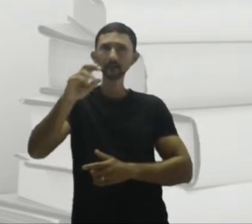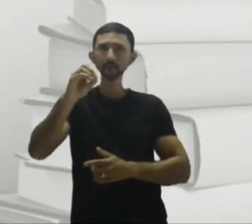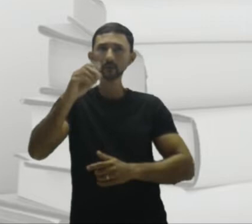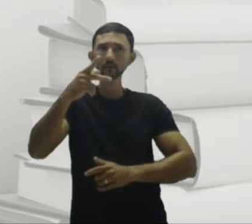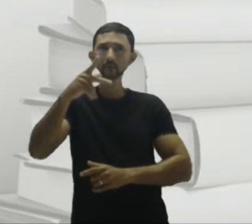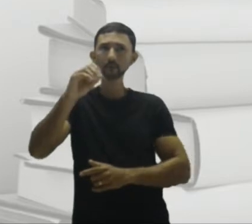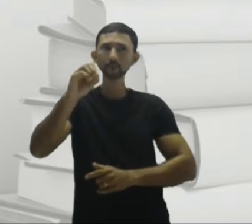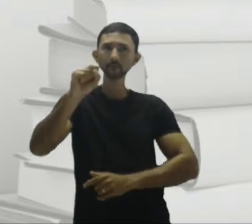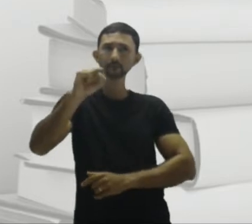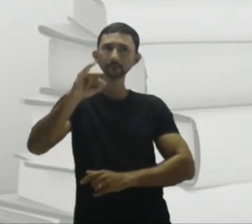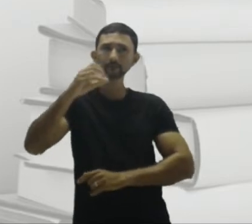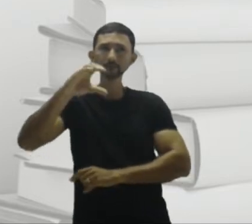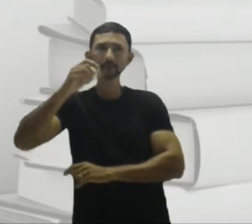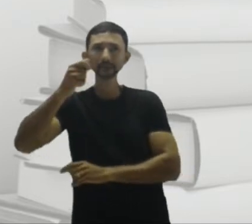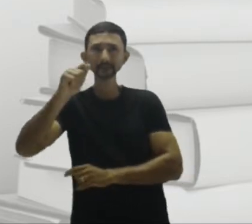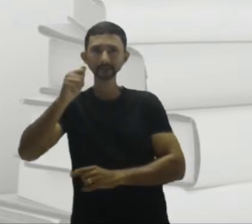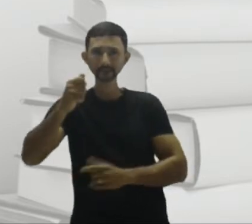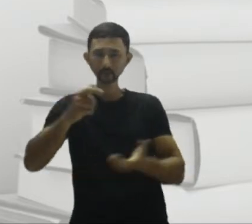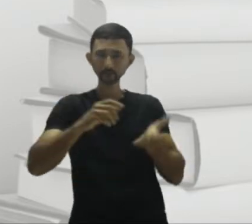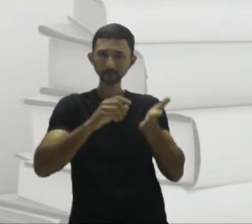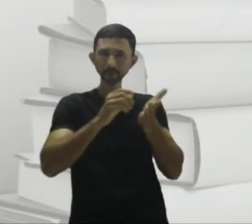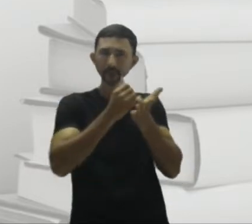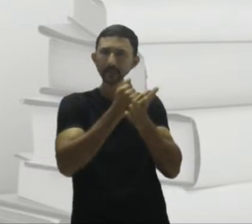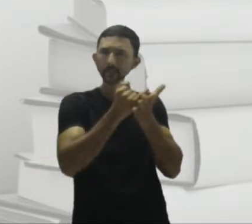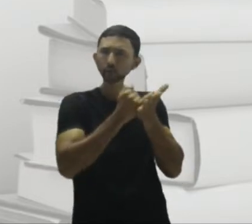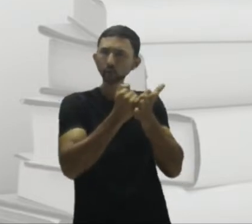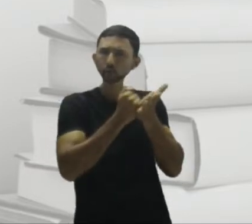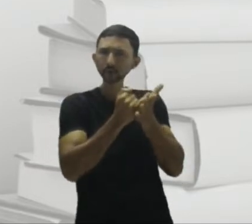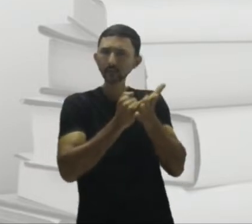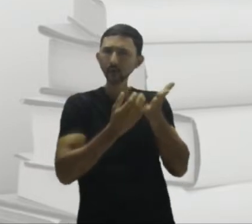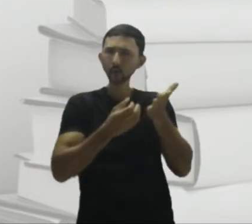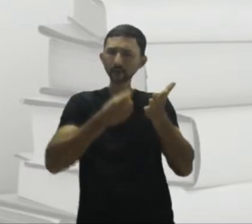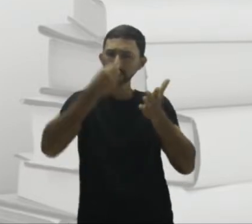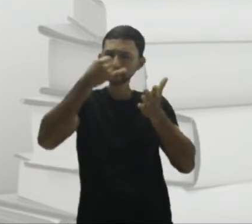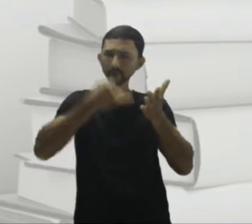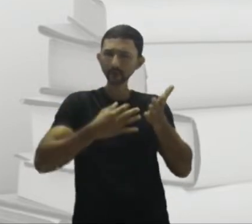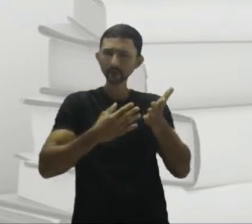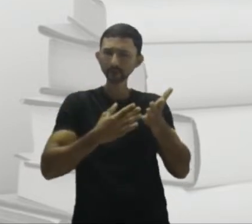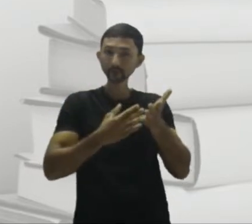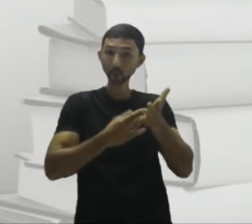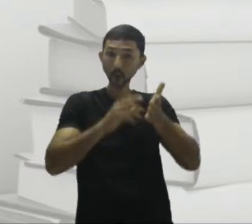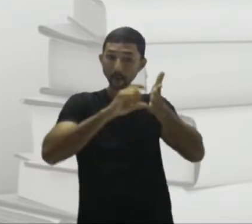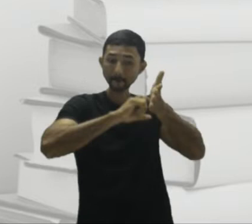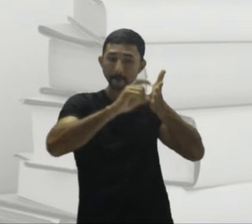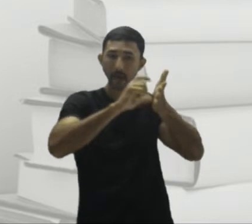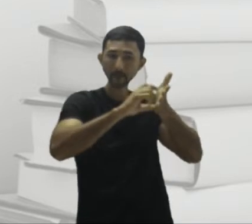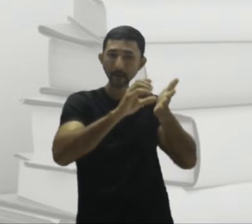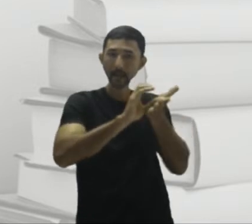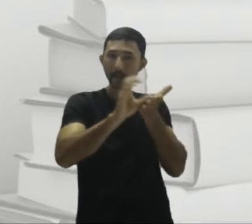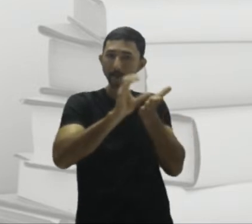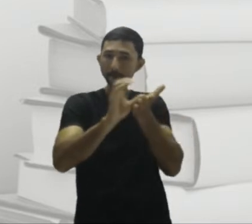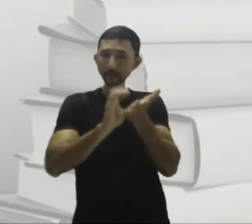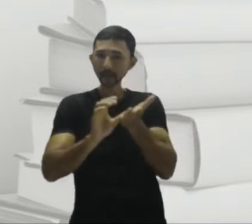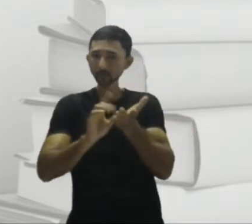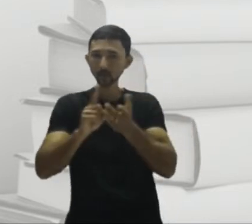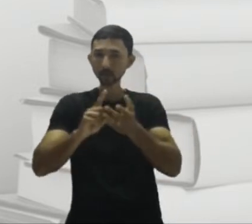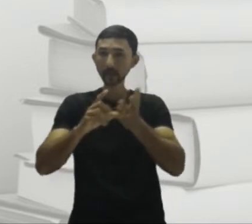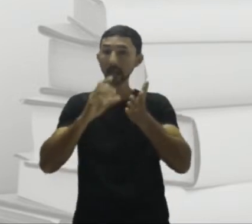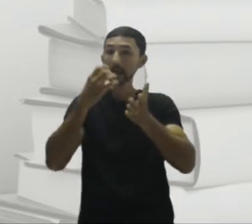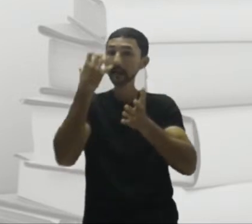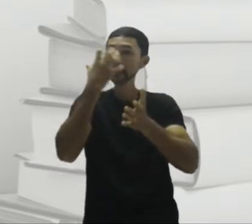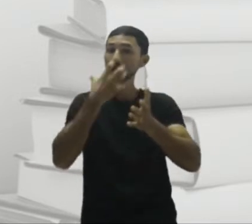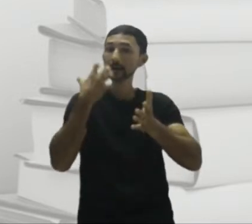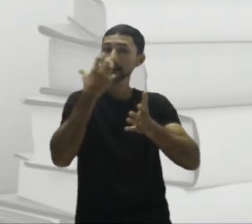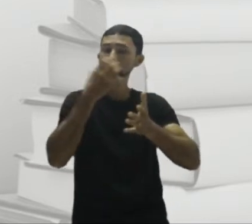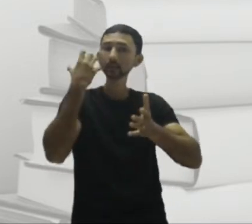importante. O texto, a epopeia, ela não é dividida em capítulos, ela é dividida em cantos,